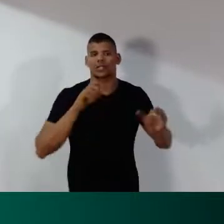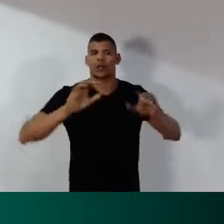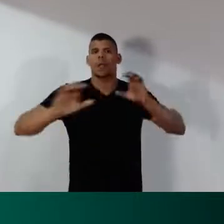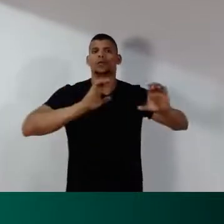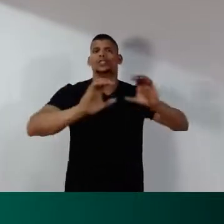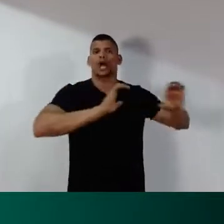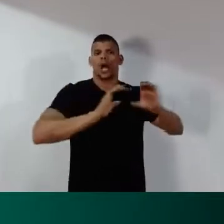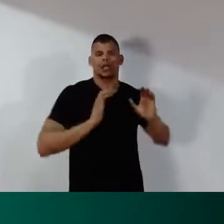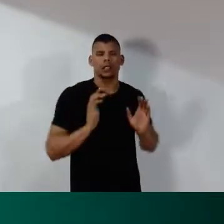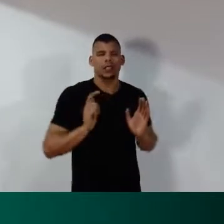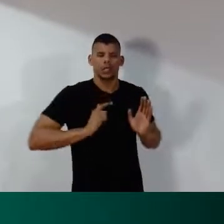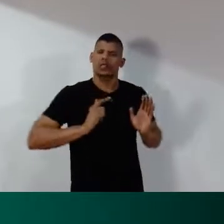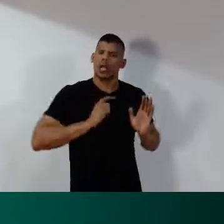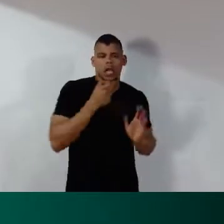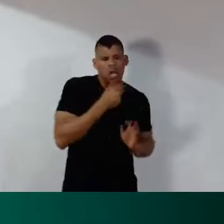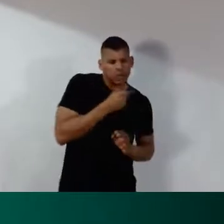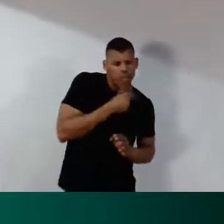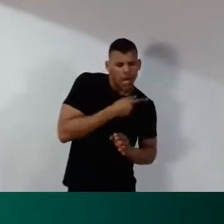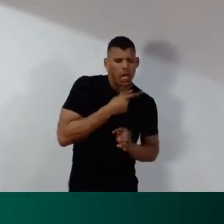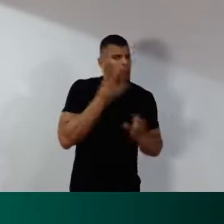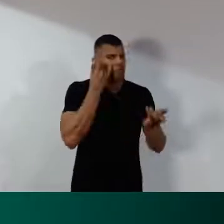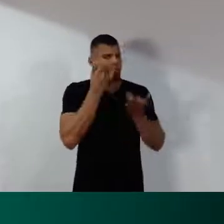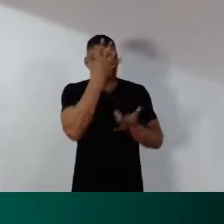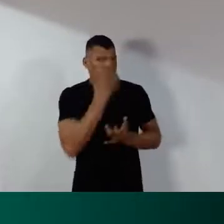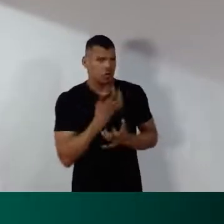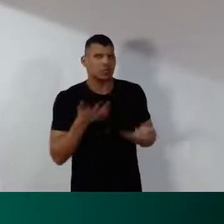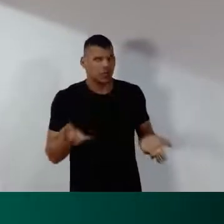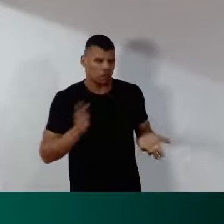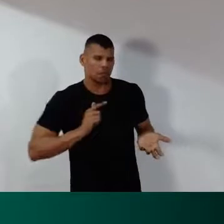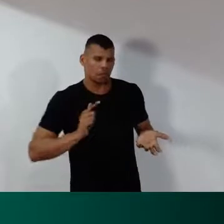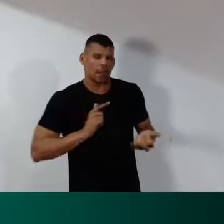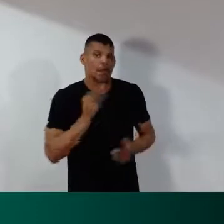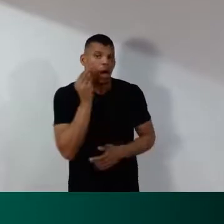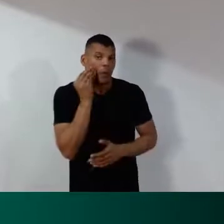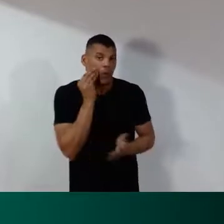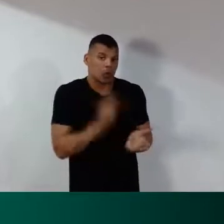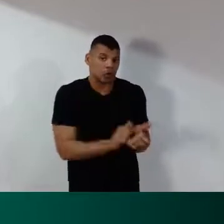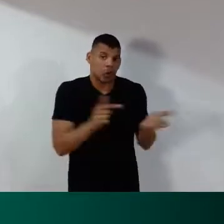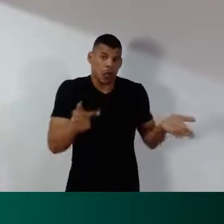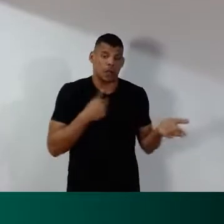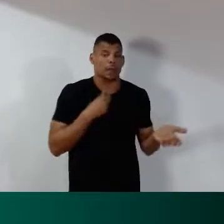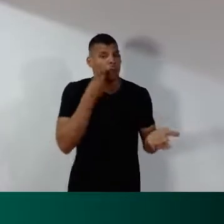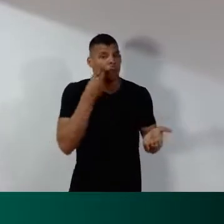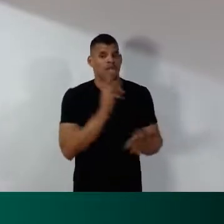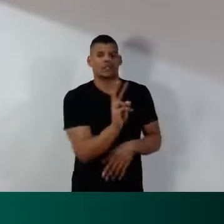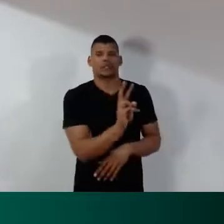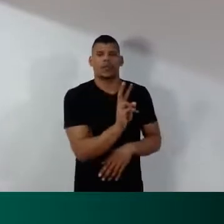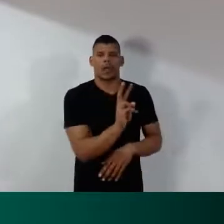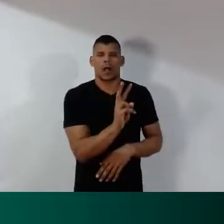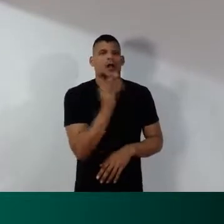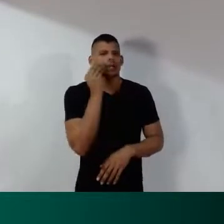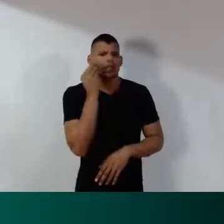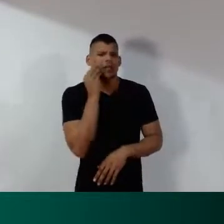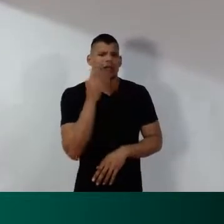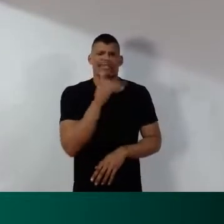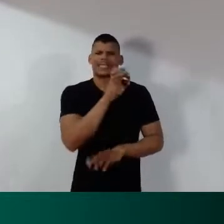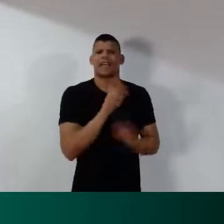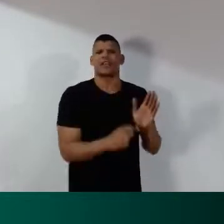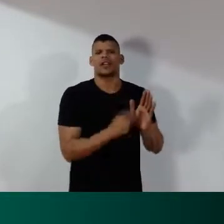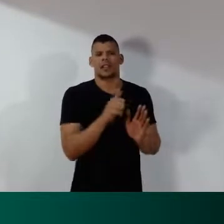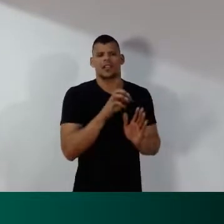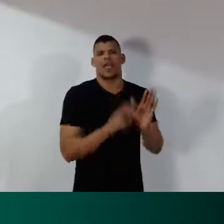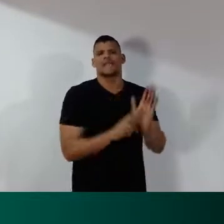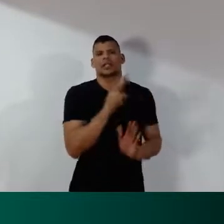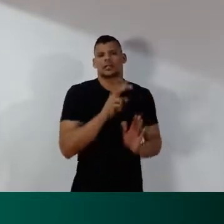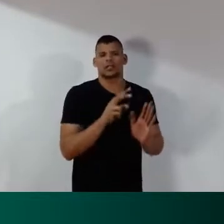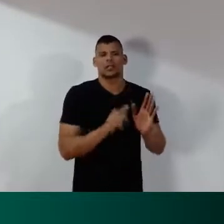comunicar sendo com coisa engraçada ou com notícias séria tentei jornalismo passar jornalismo mas tem umas 10 vezes